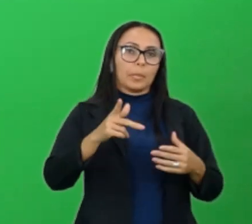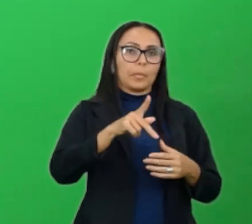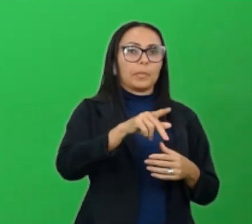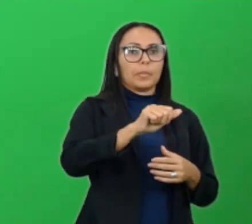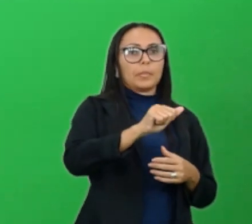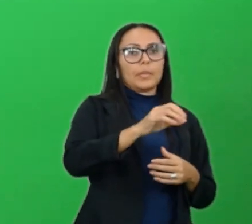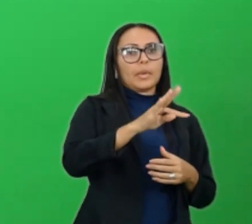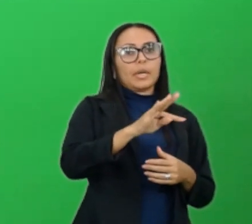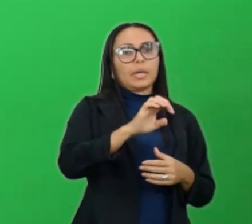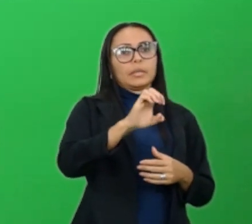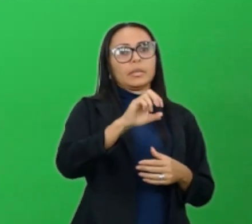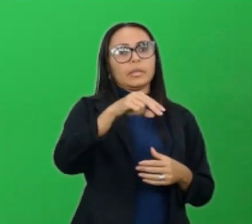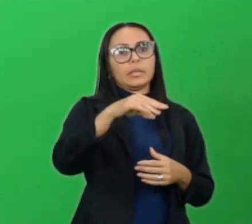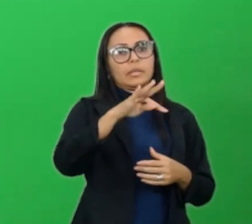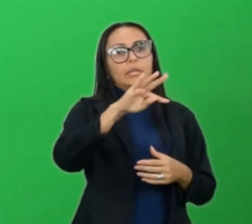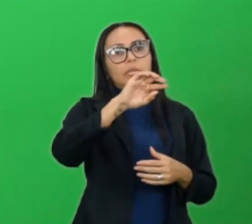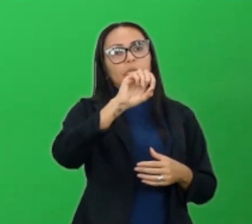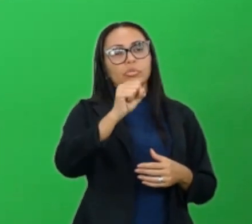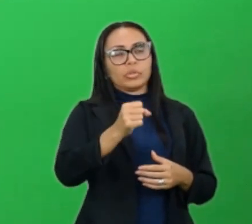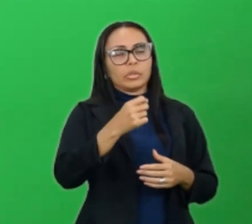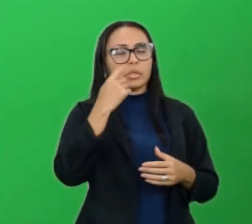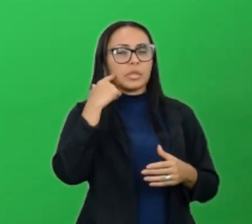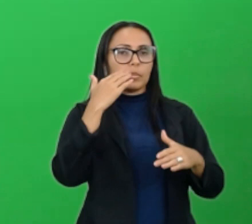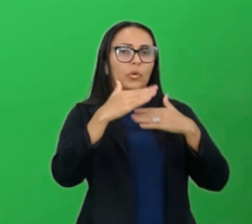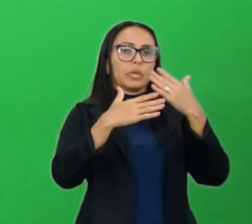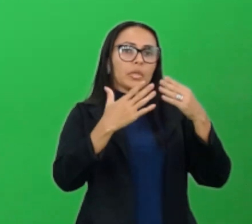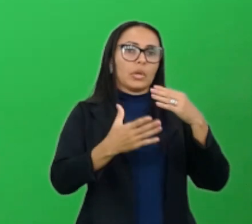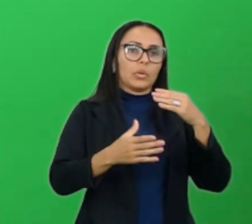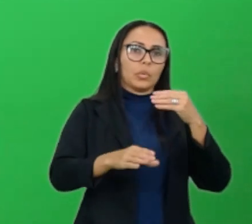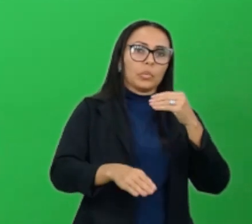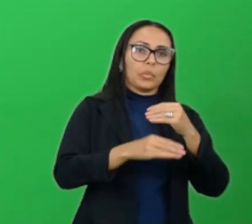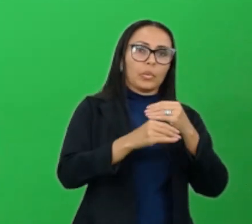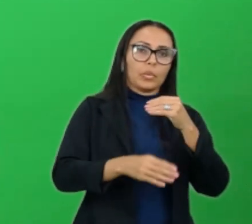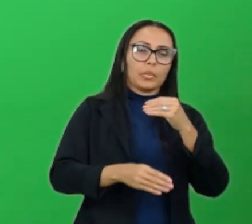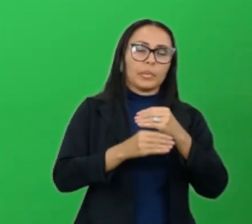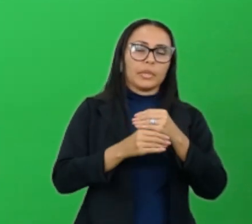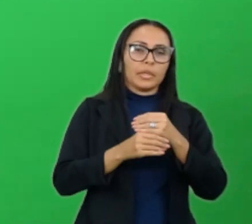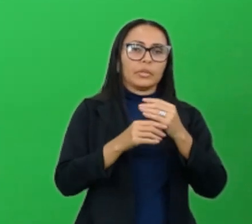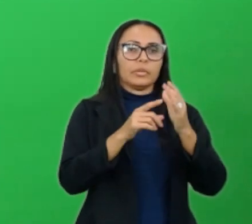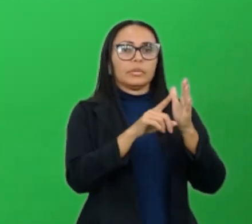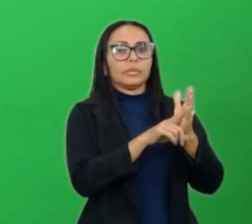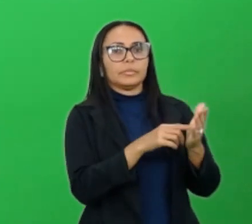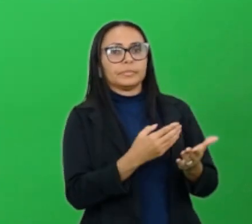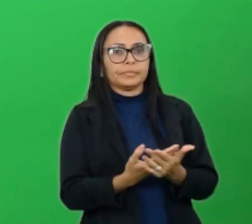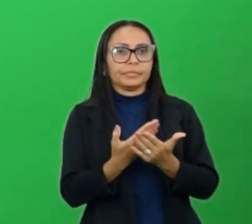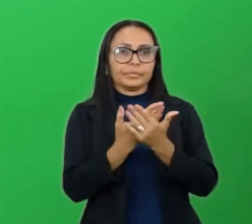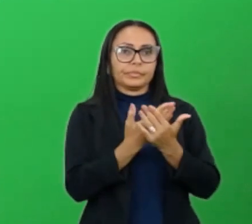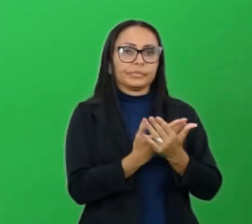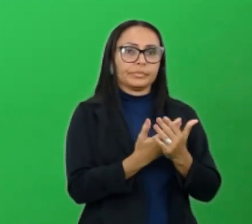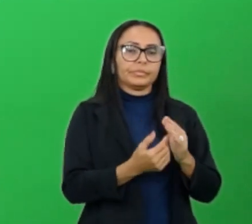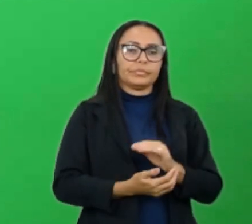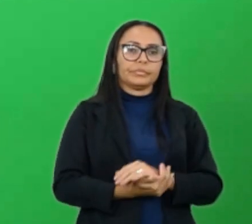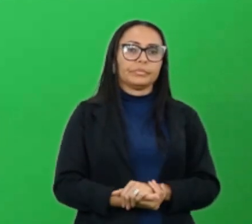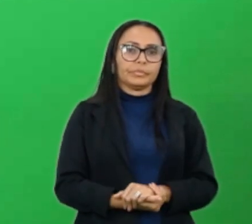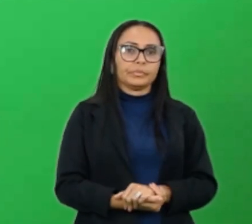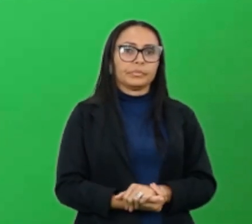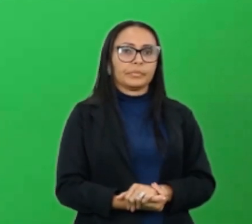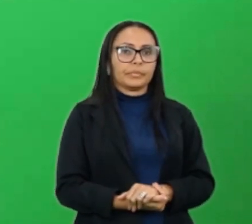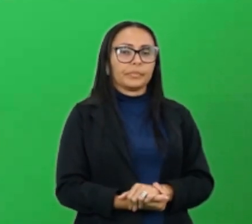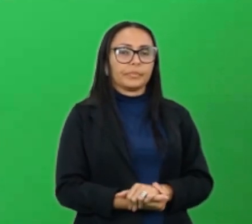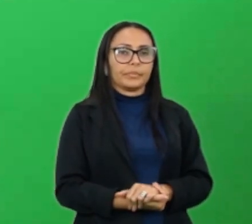um papel complementar, né, a esse estudo, os indicadores bibliométricos. Outros